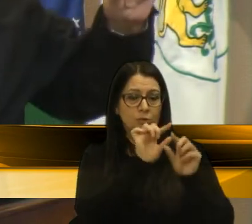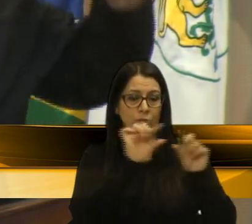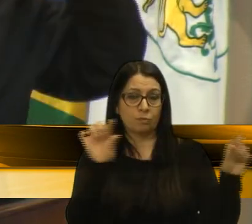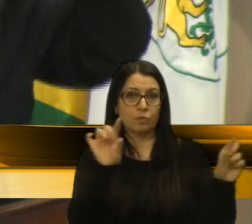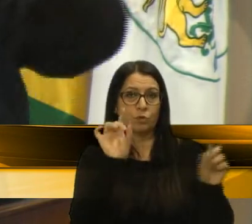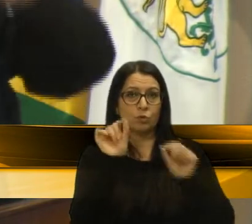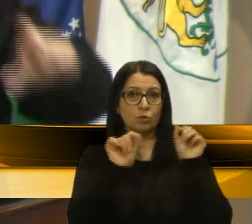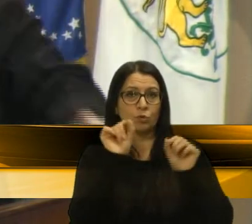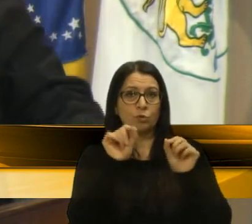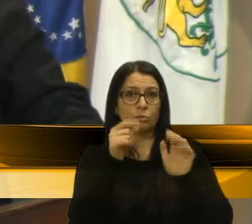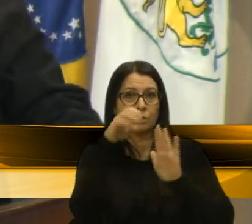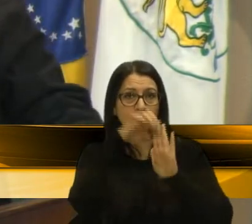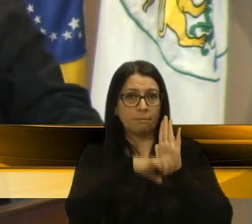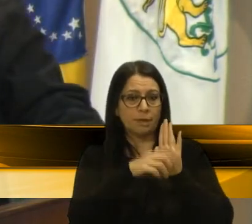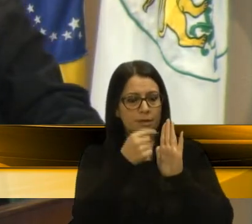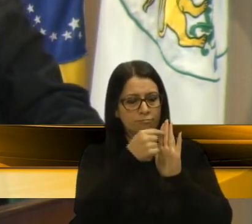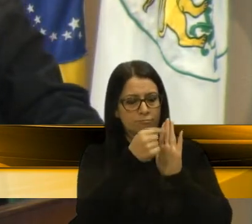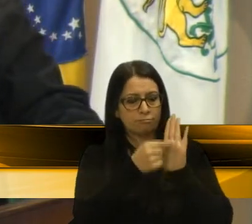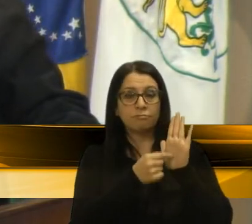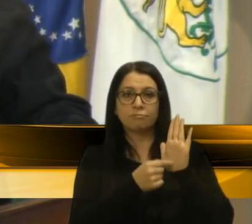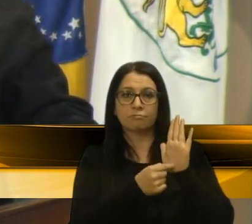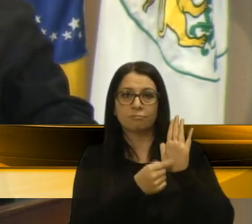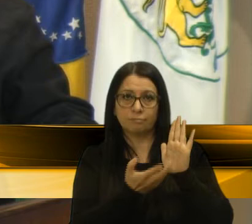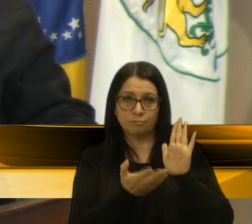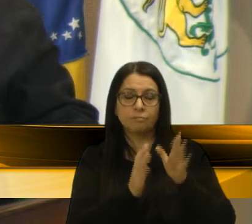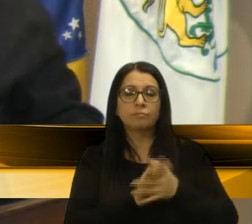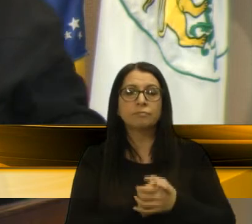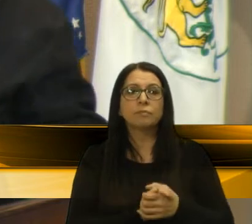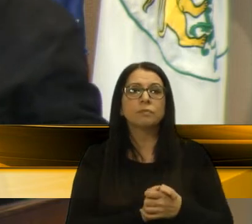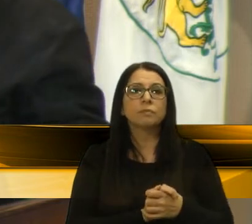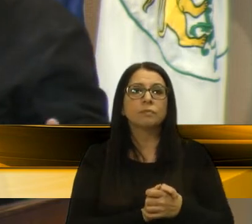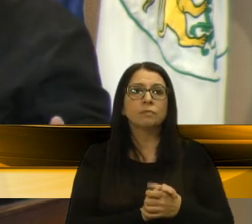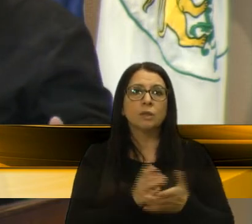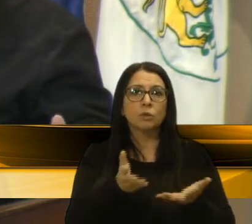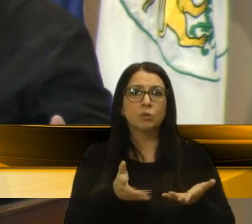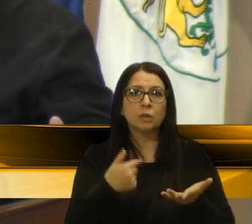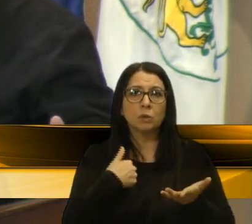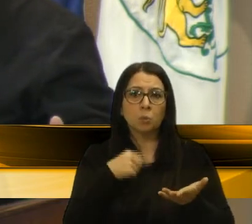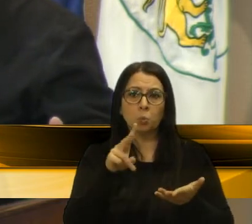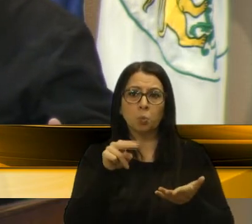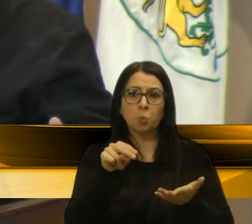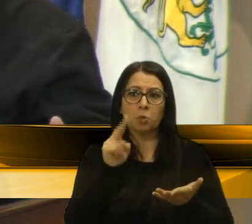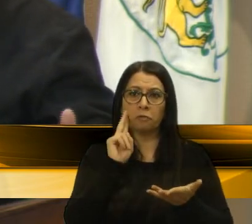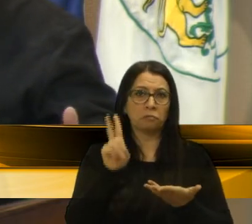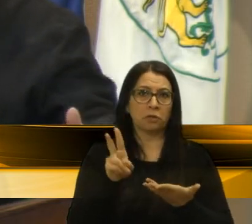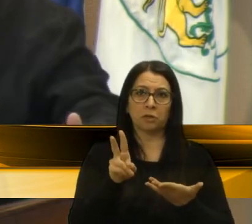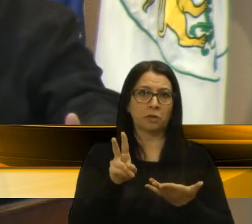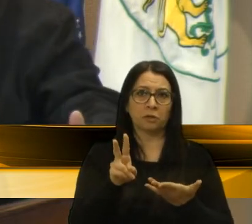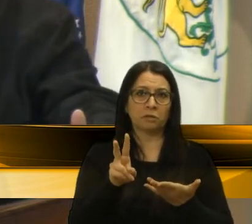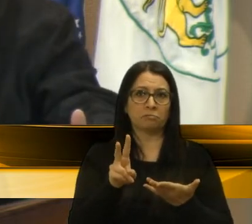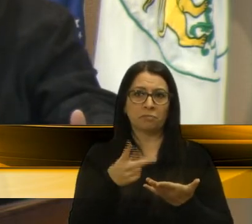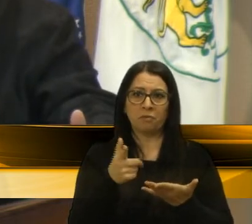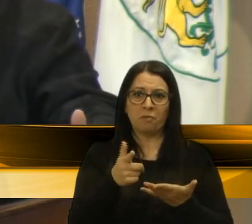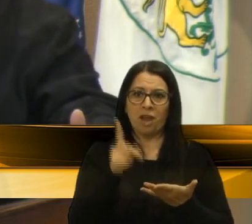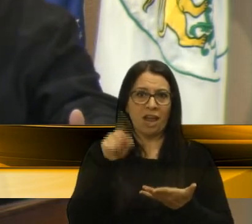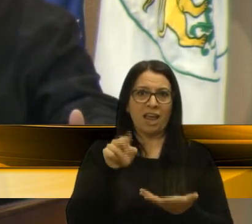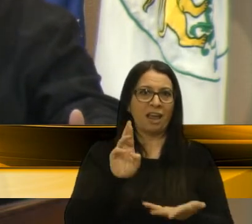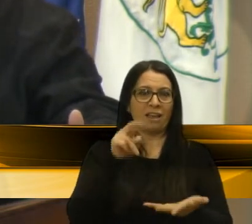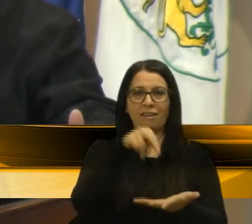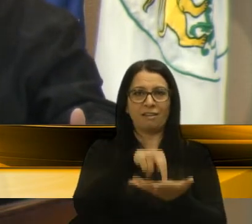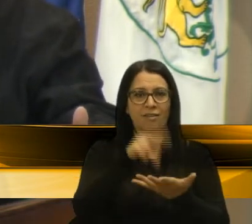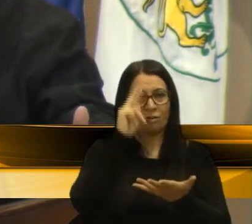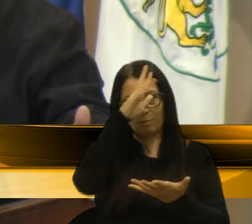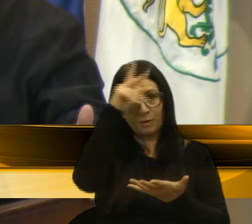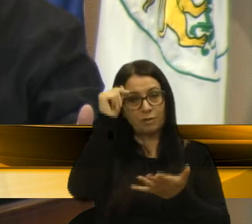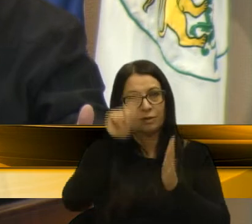sobre a emenda em si, né? Agora, eu nunca vi isso é surreal, né? O